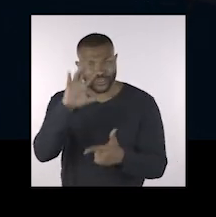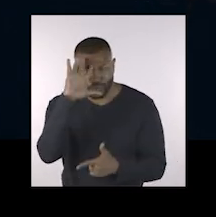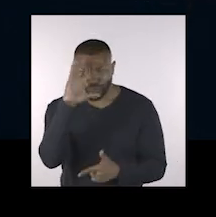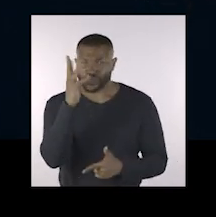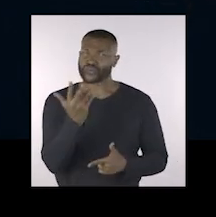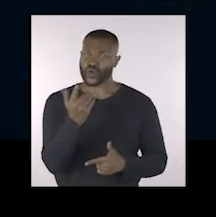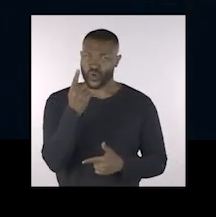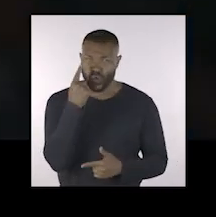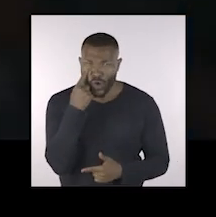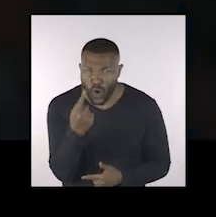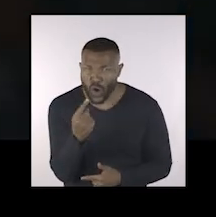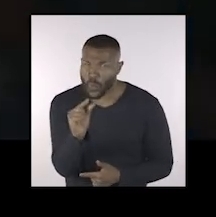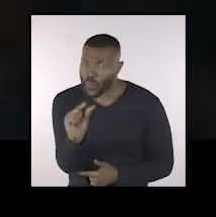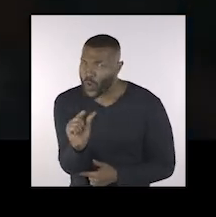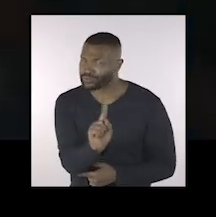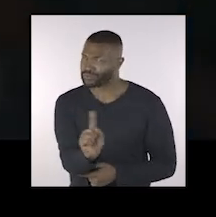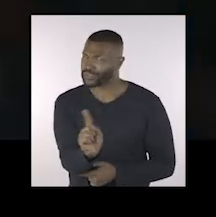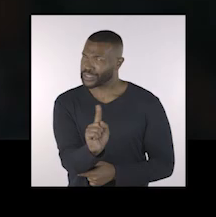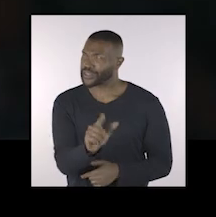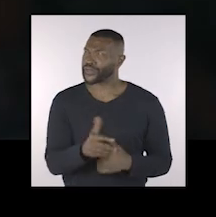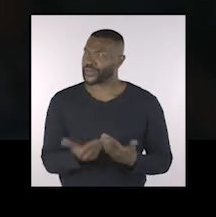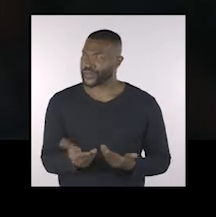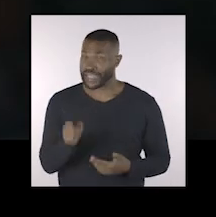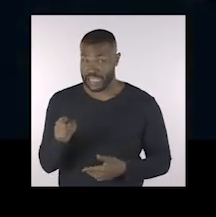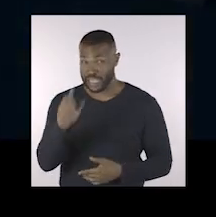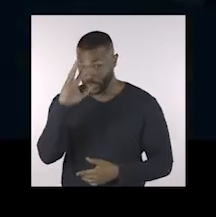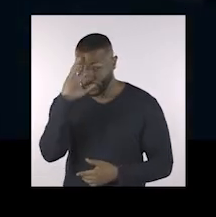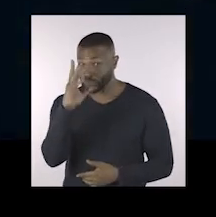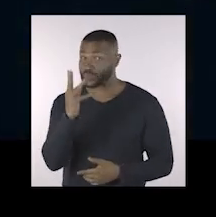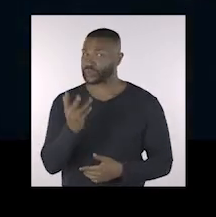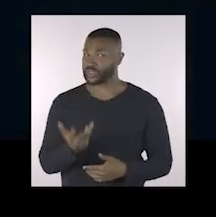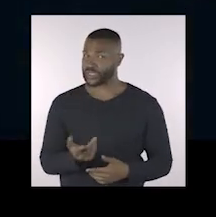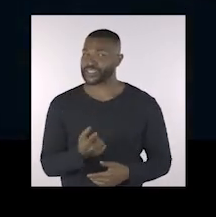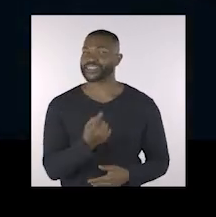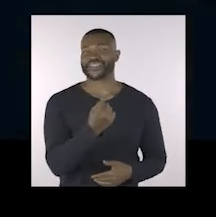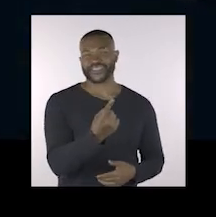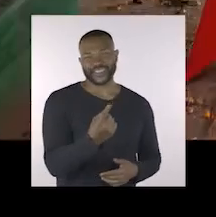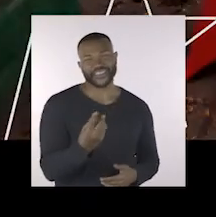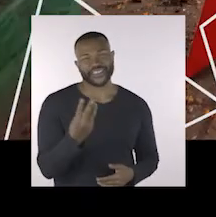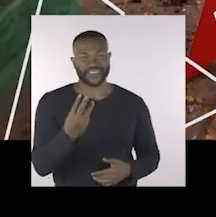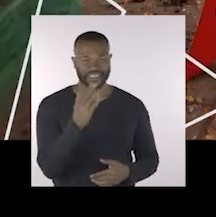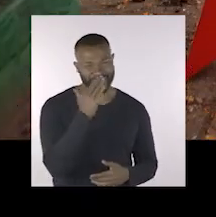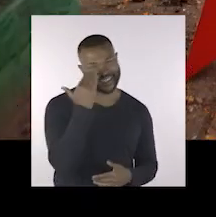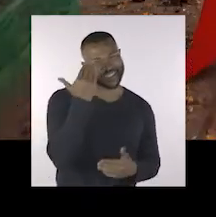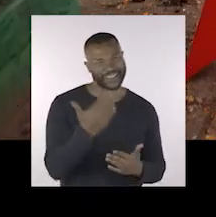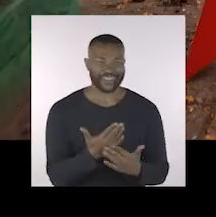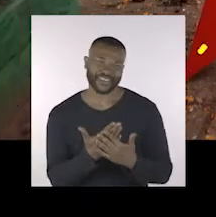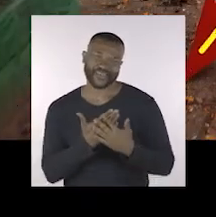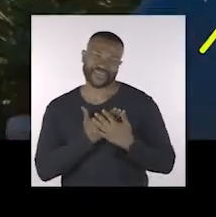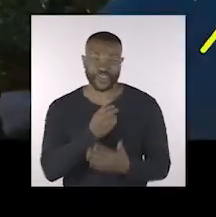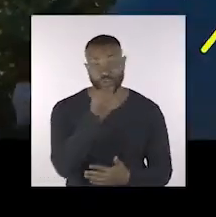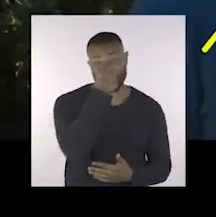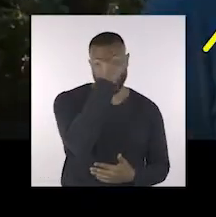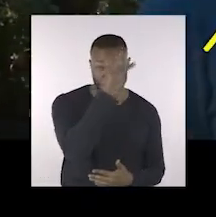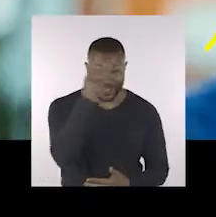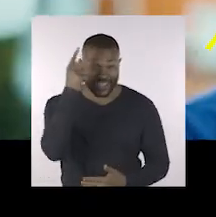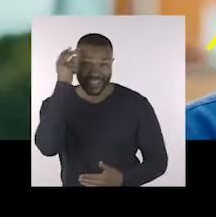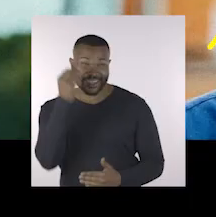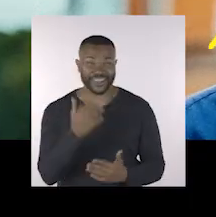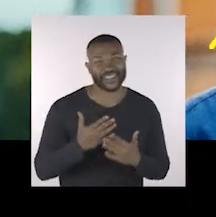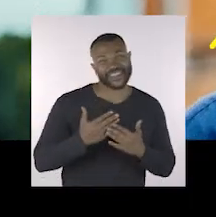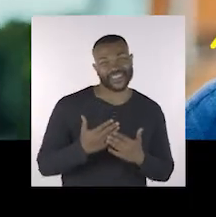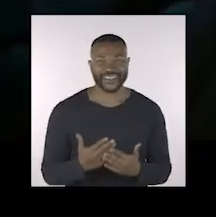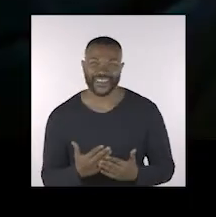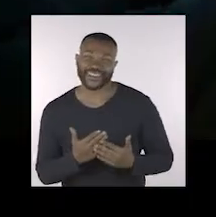resolvendo o problema e olha que não foram pequenos os problemas que ele resolveu em cima